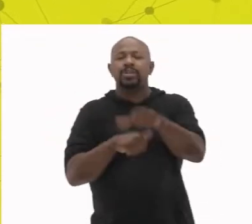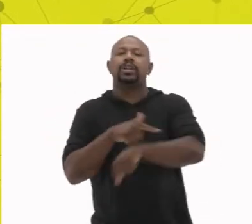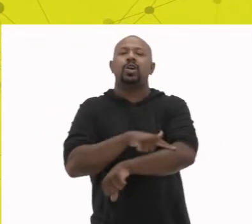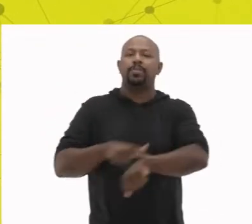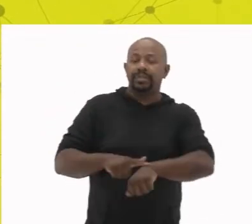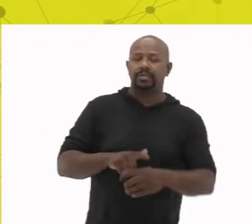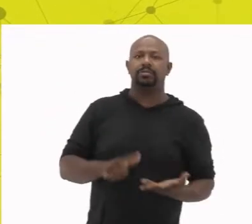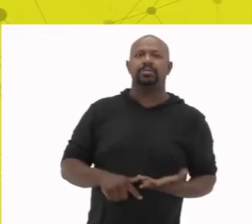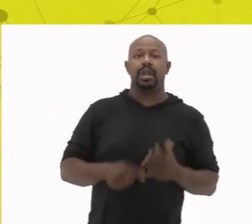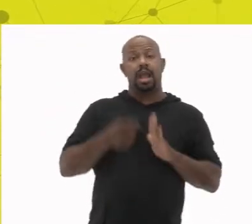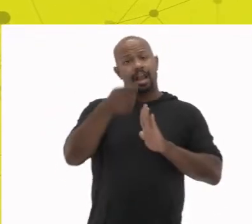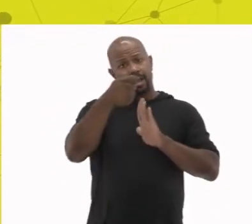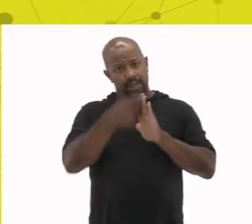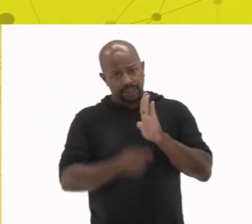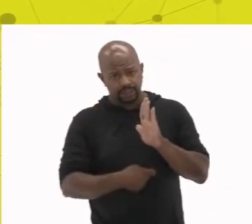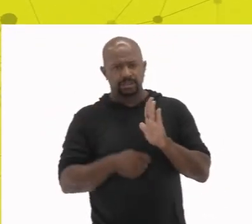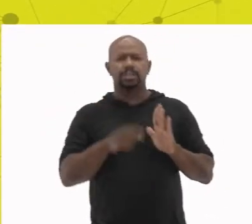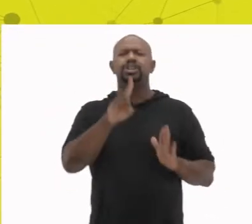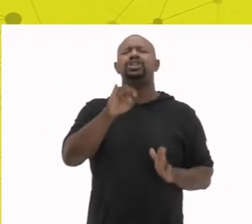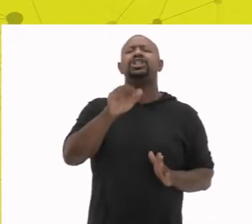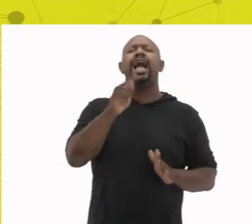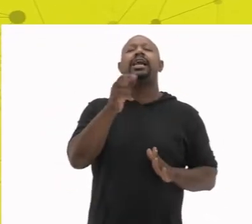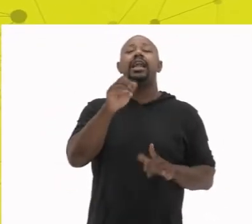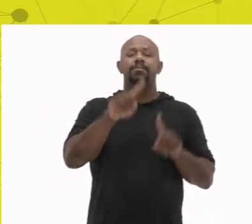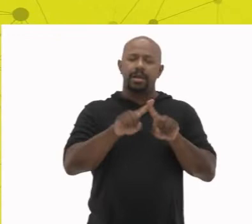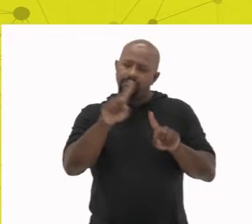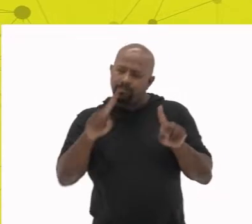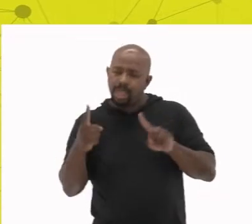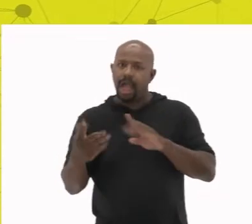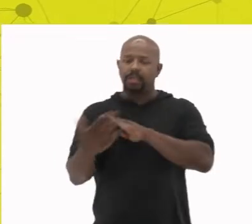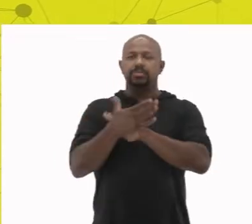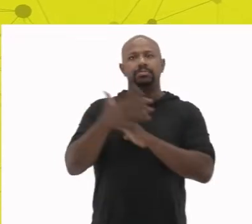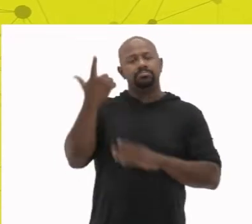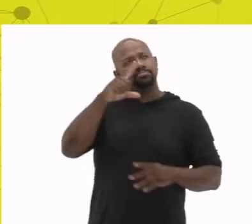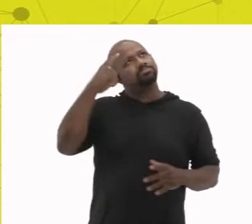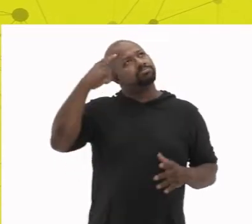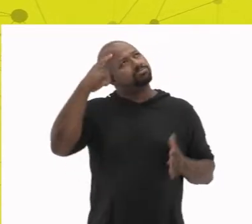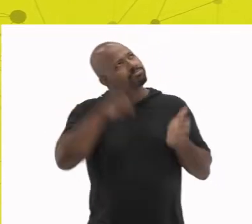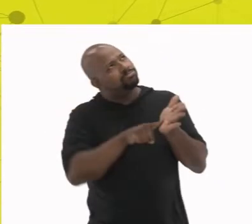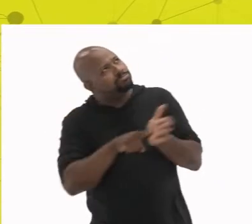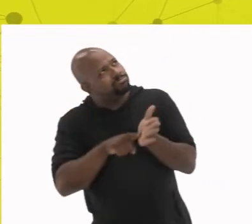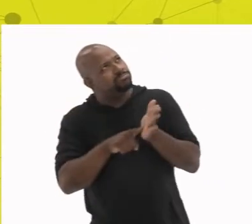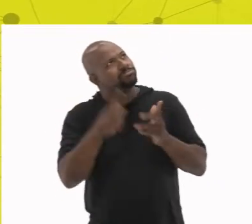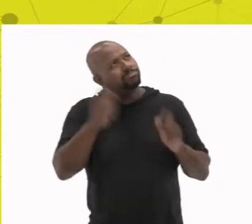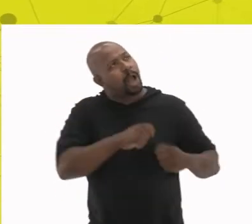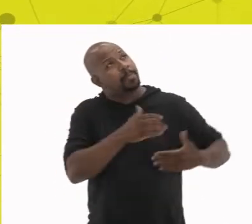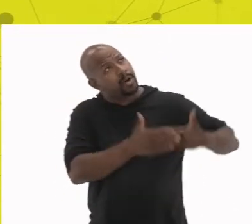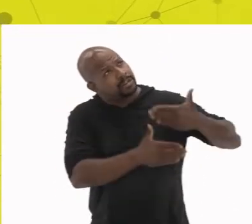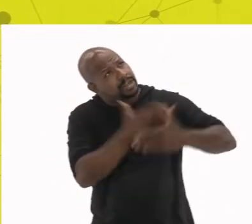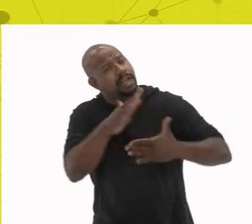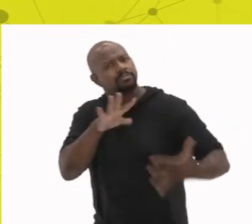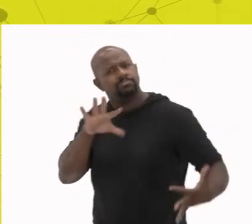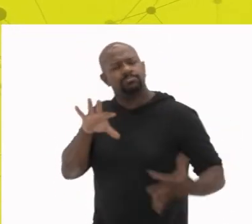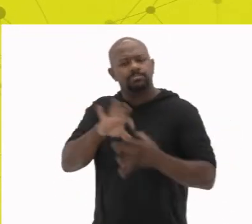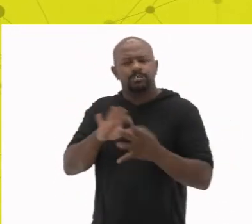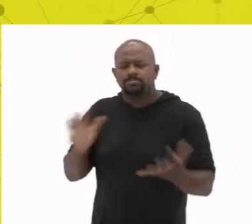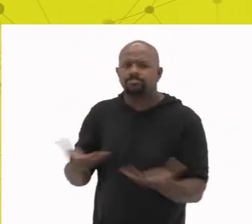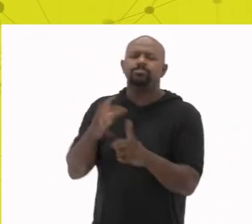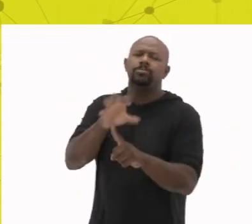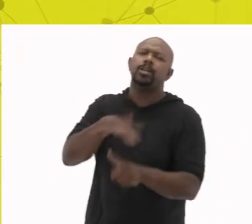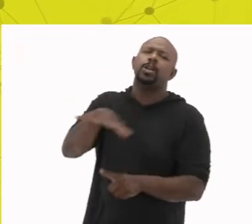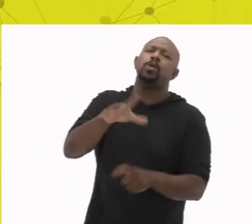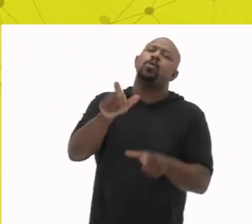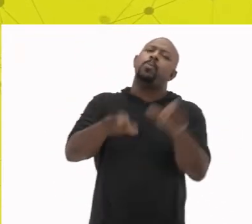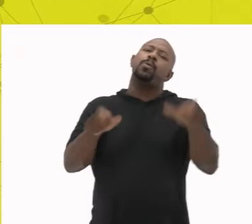comportamental? Listas e diagramas ajudam aqui a organização das ideias, para que sejam identificados os processos capazes de interferir no